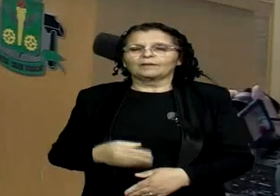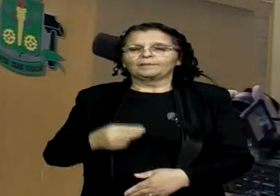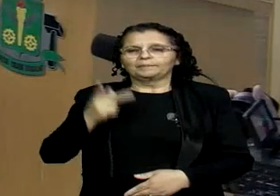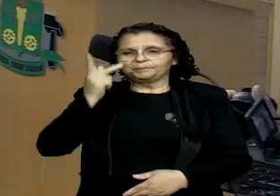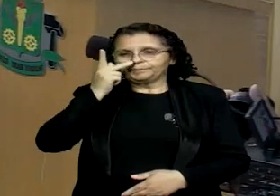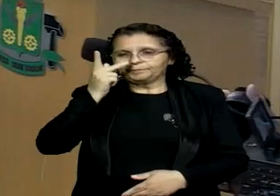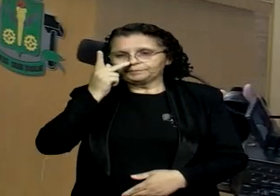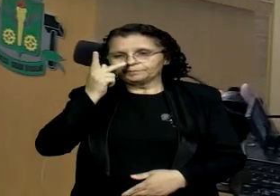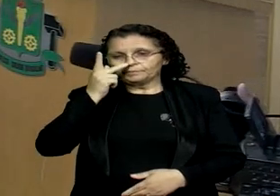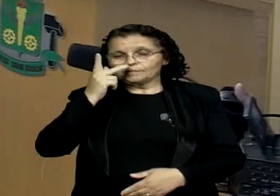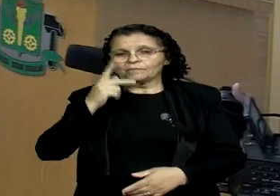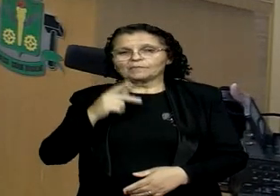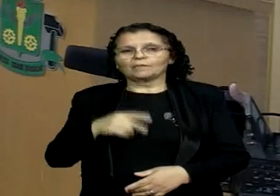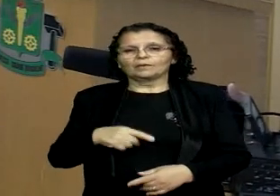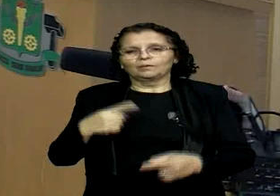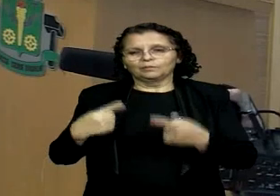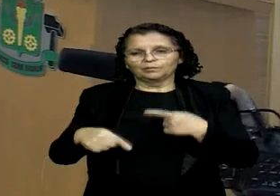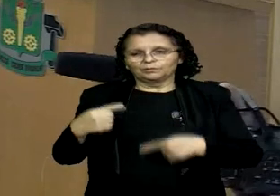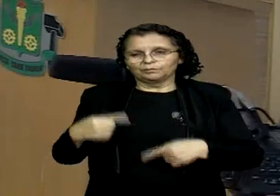Cândida.